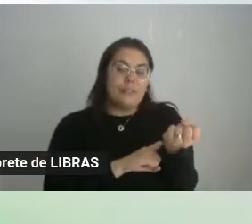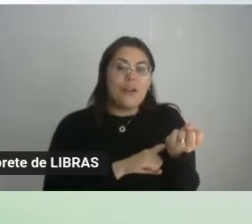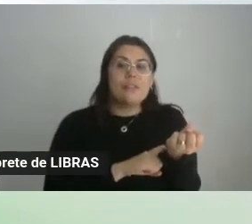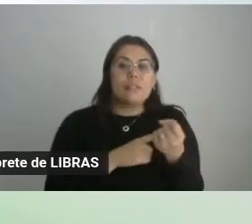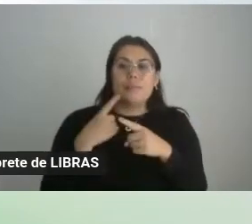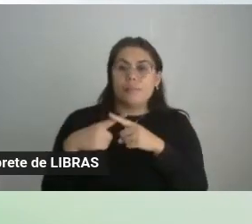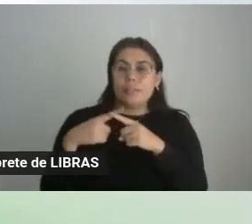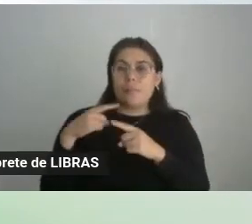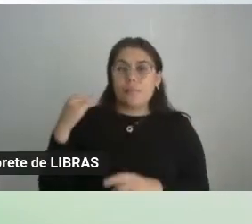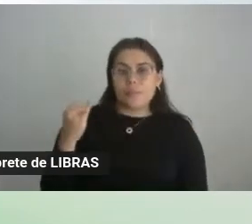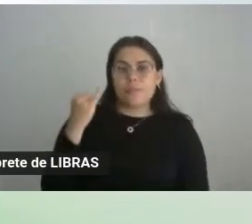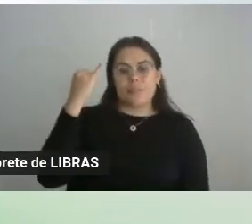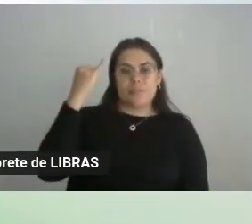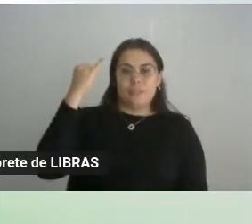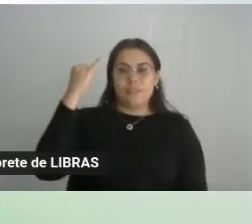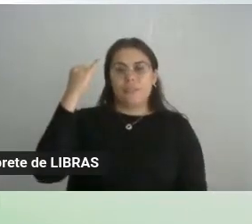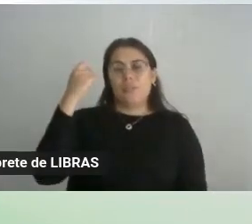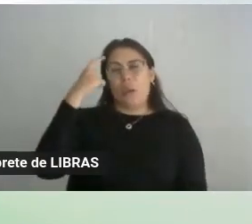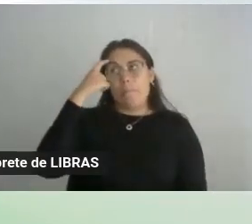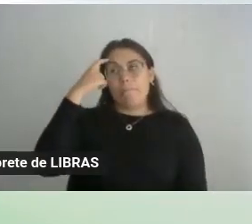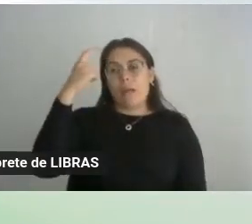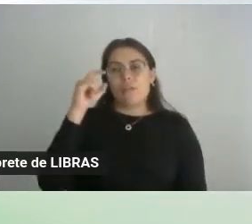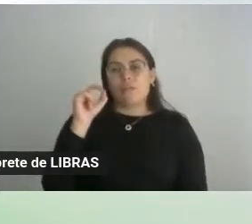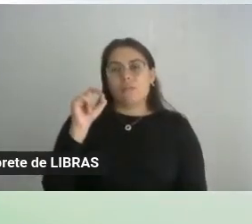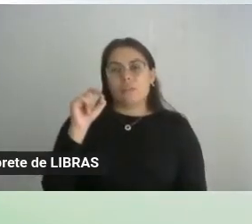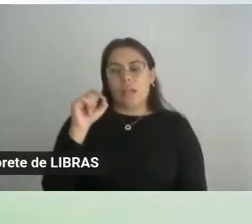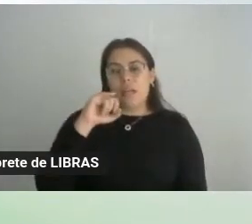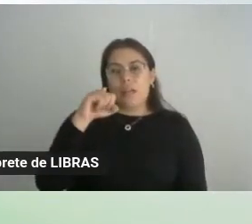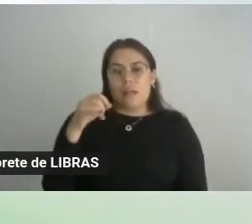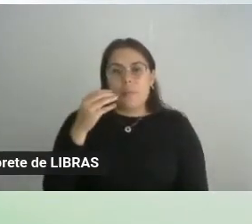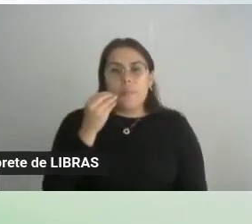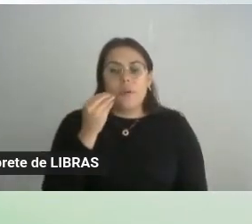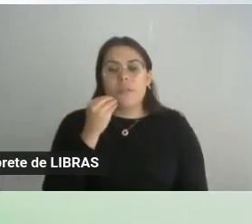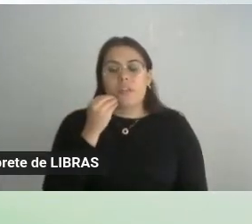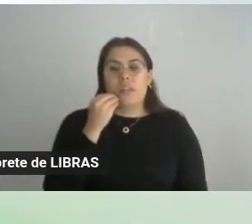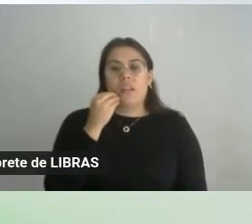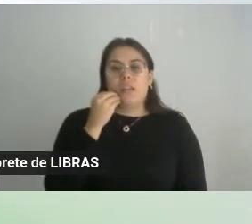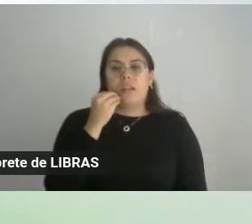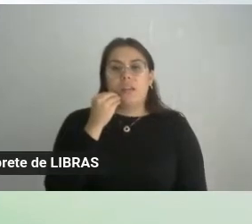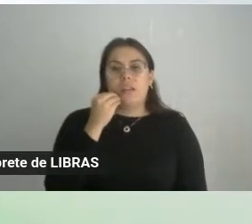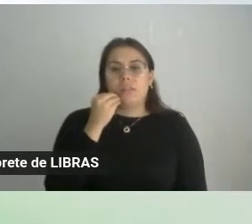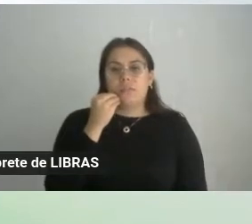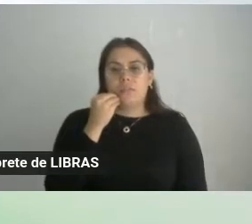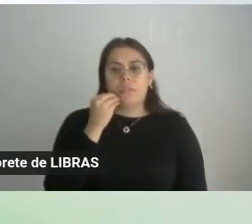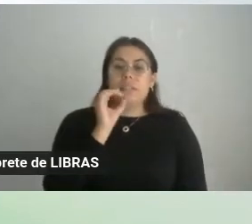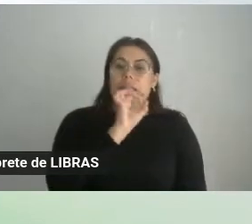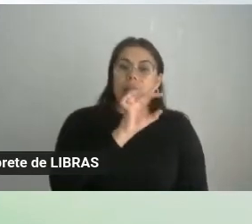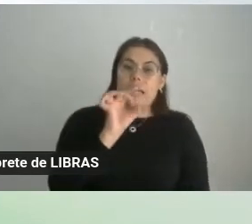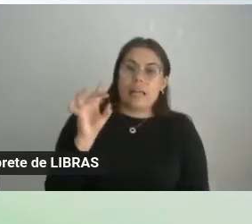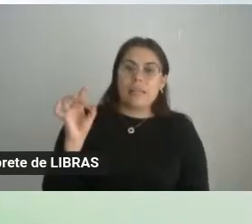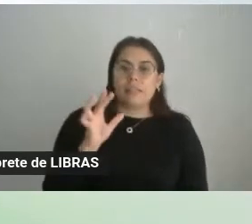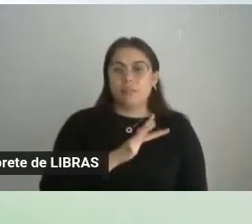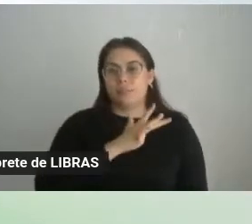mesmo, e eu penso que aproveitar esses atores que estão aqui, porque cada um com a